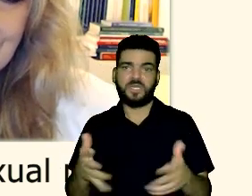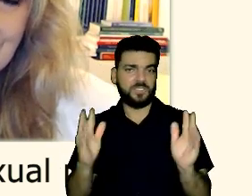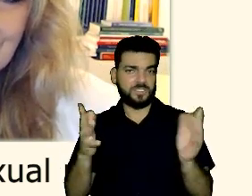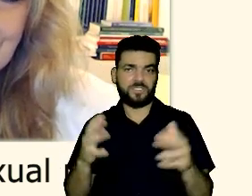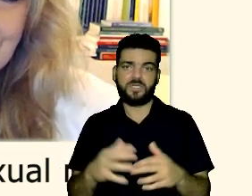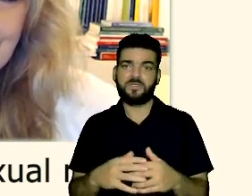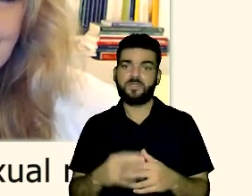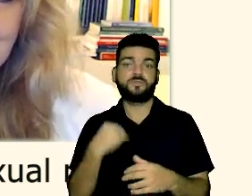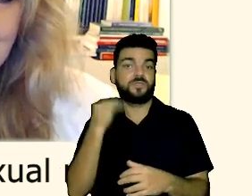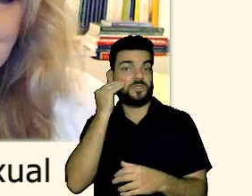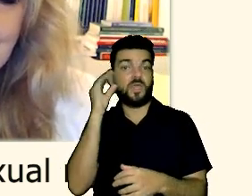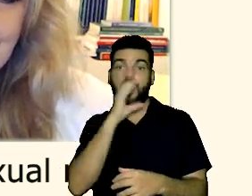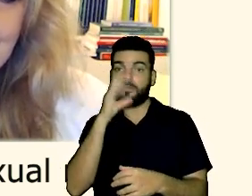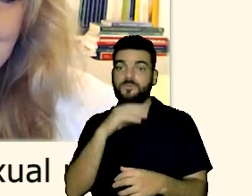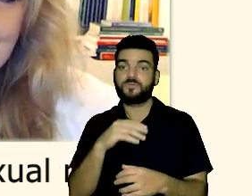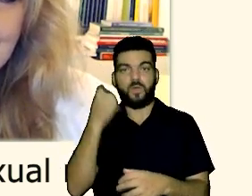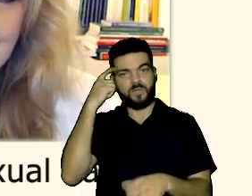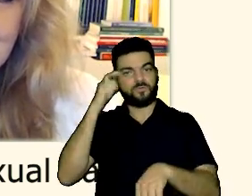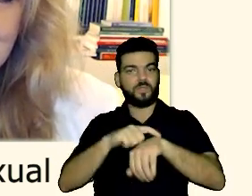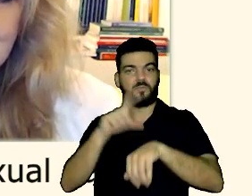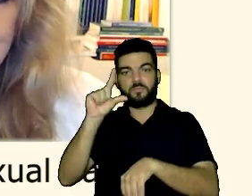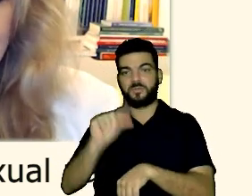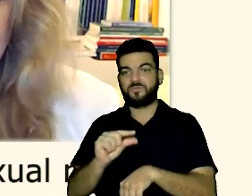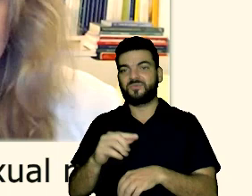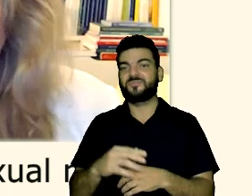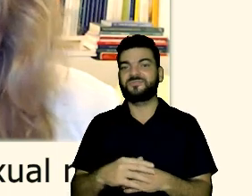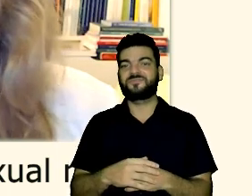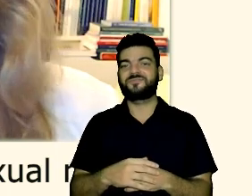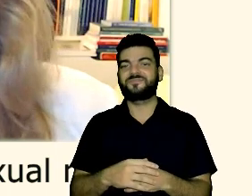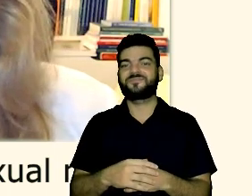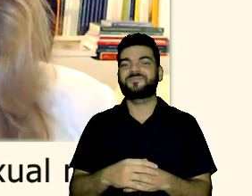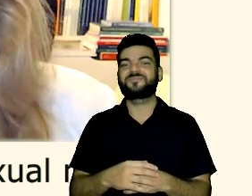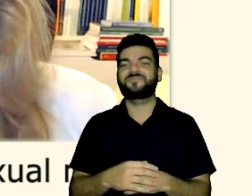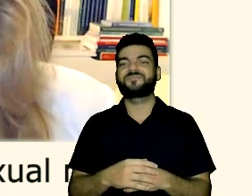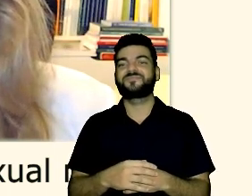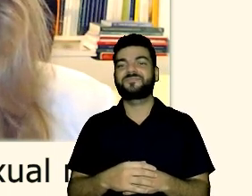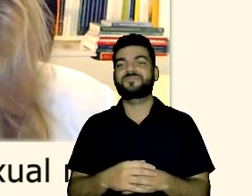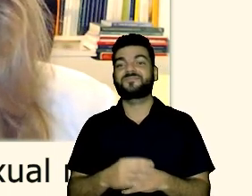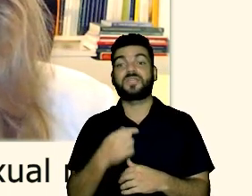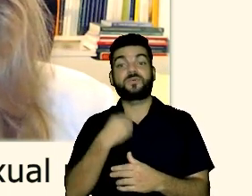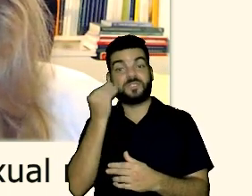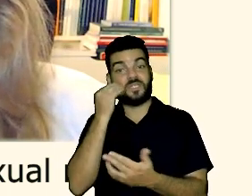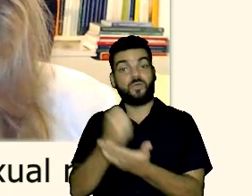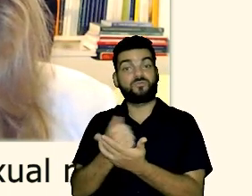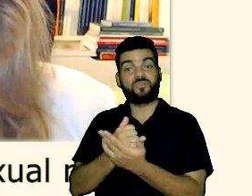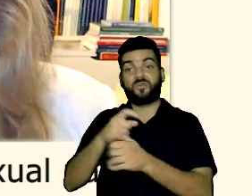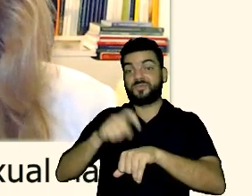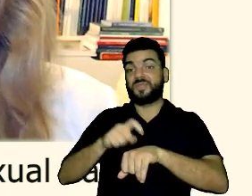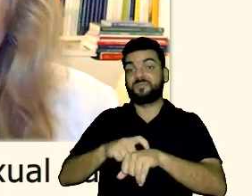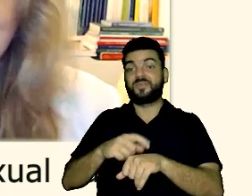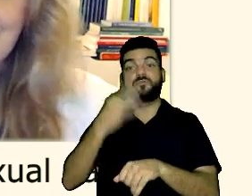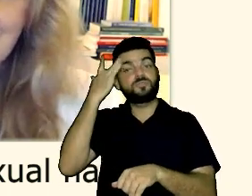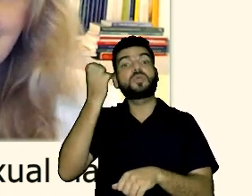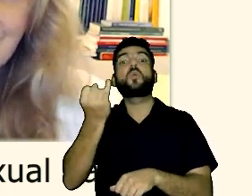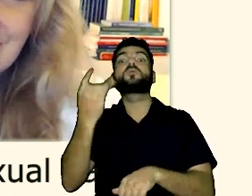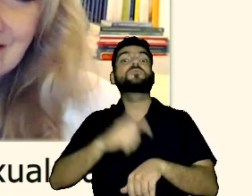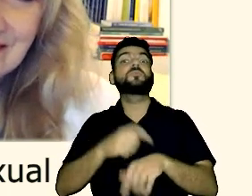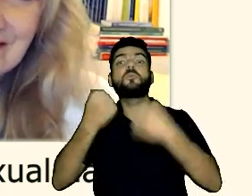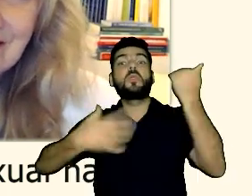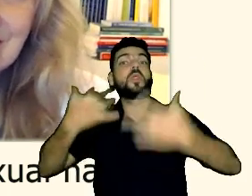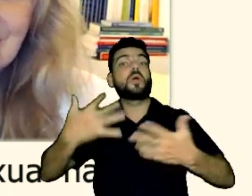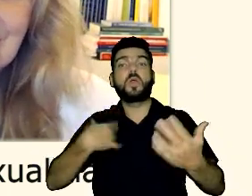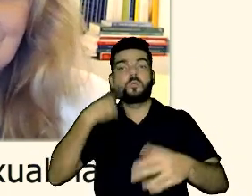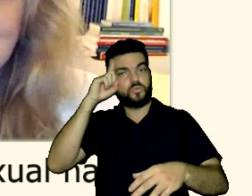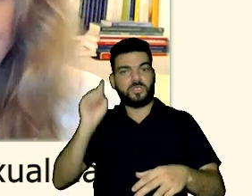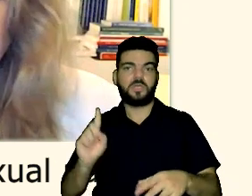que, basicamente, eu falei, acho que eu quis falar tão rápido que foi menos de 20 minutos, me desculpe, que eu fiquei controlando o horário,